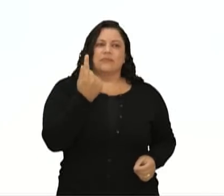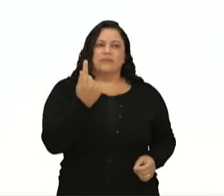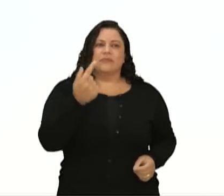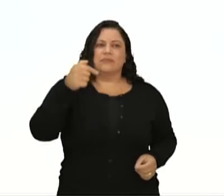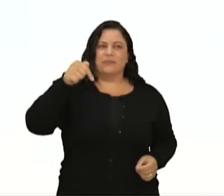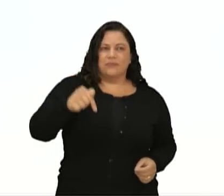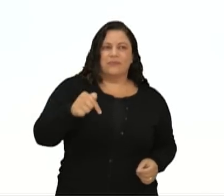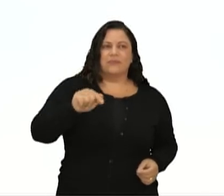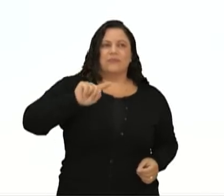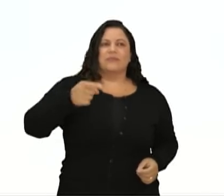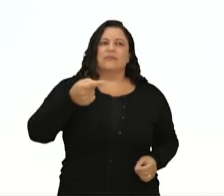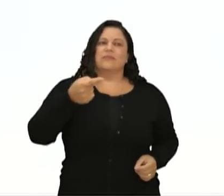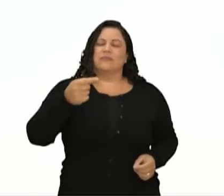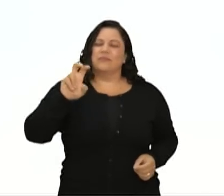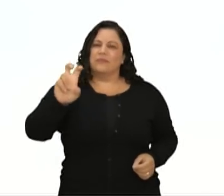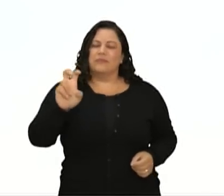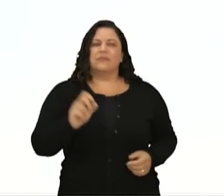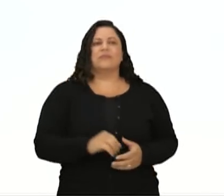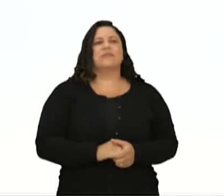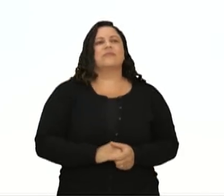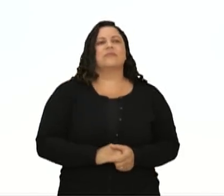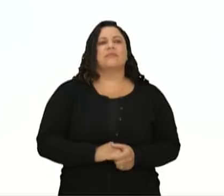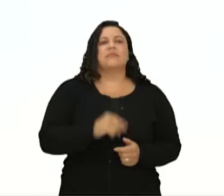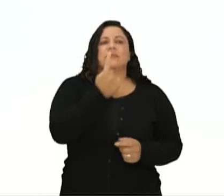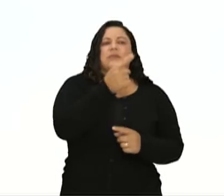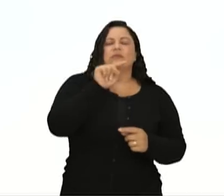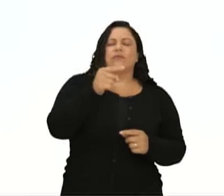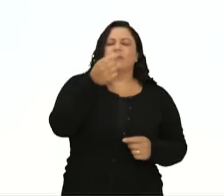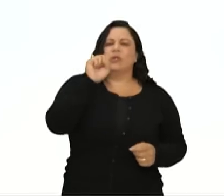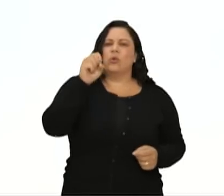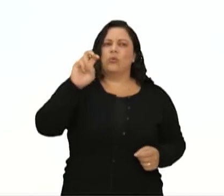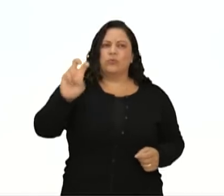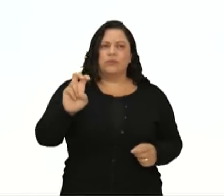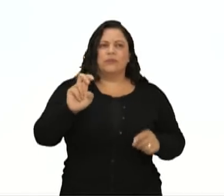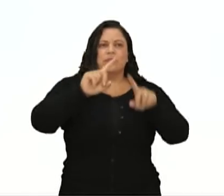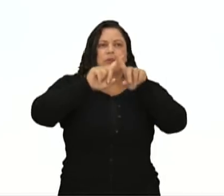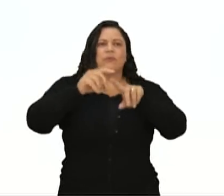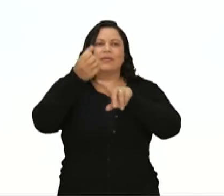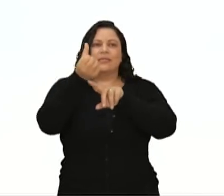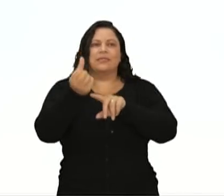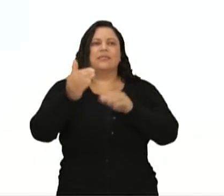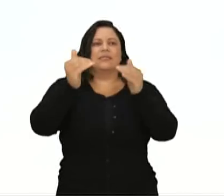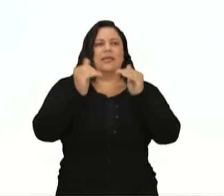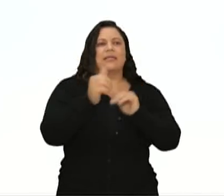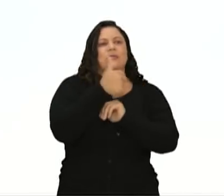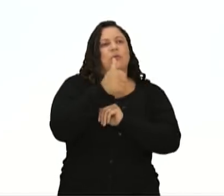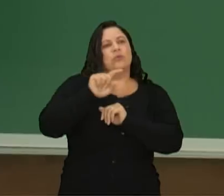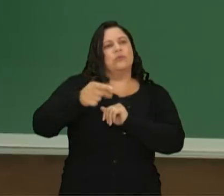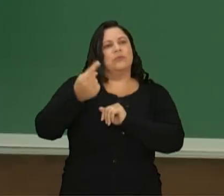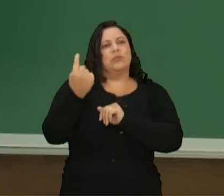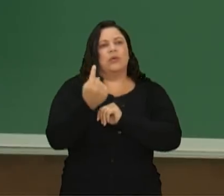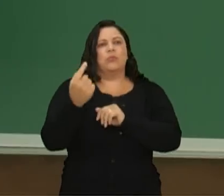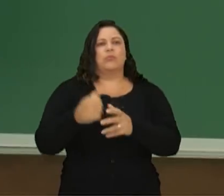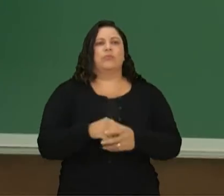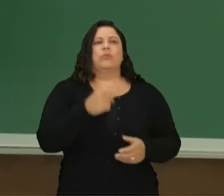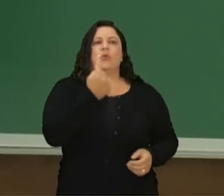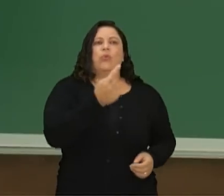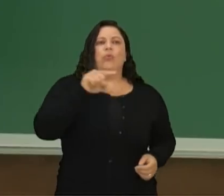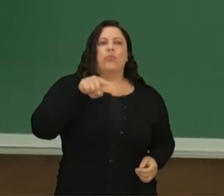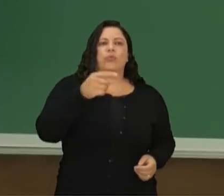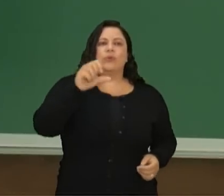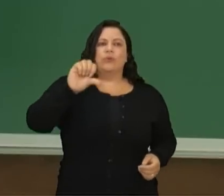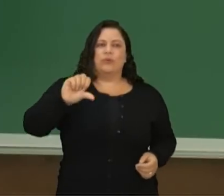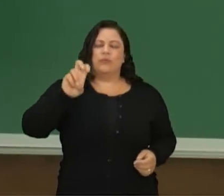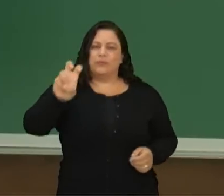1,85 vezes 6, nós temos que é 11,1. E 1,95 vezes 3, nós temos que é